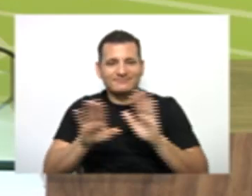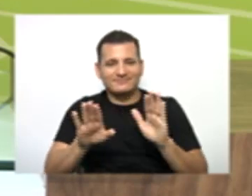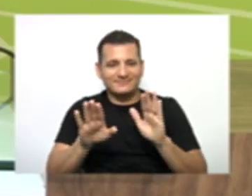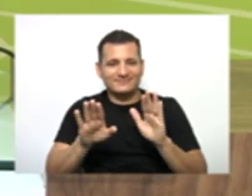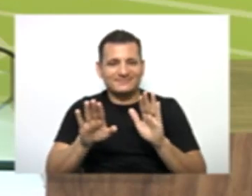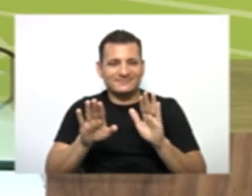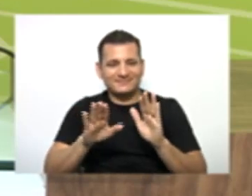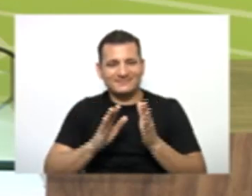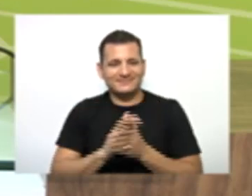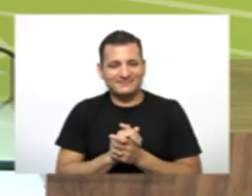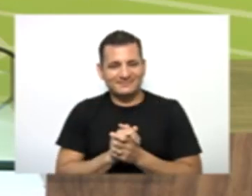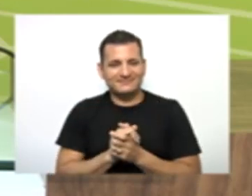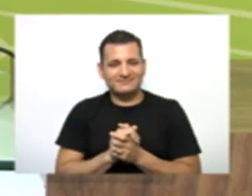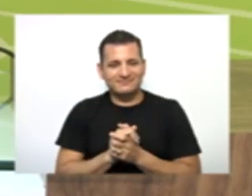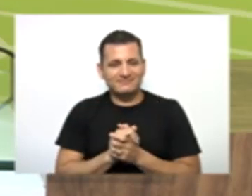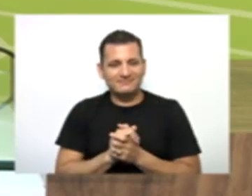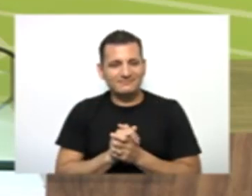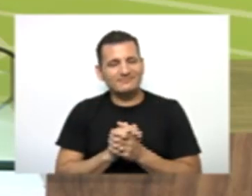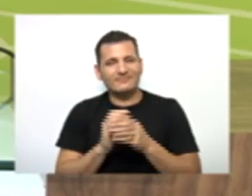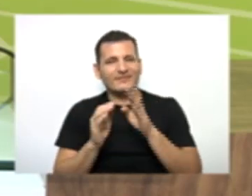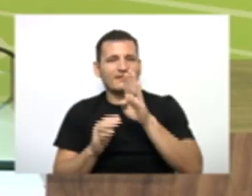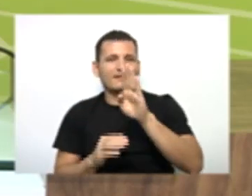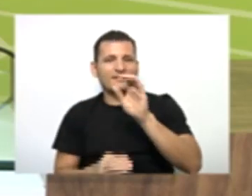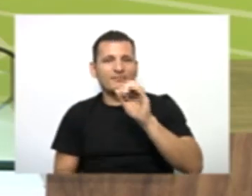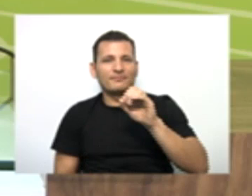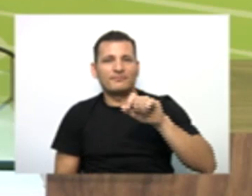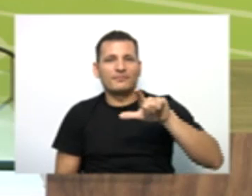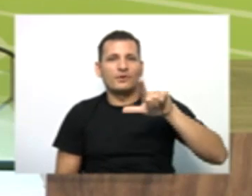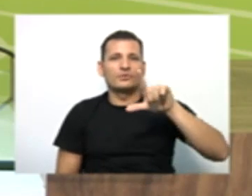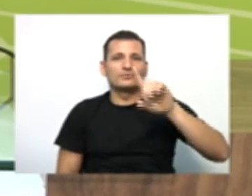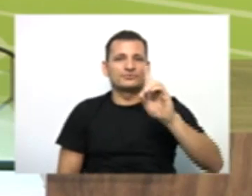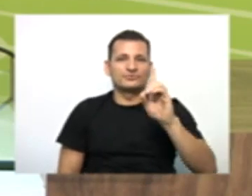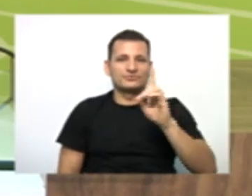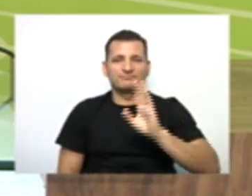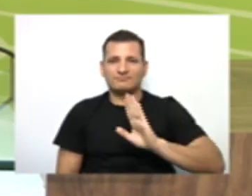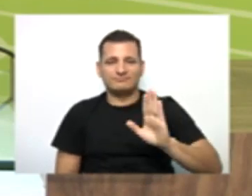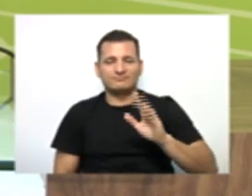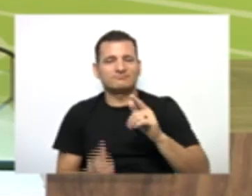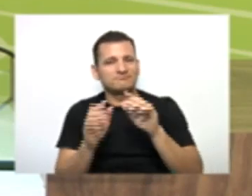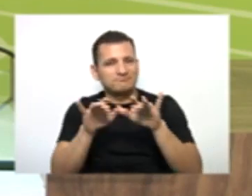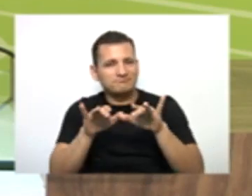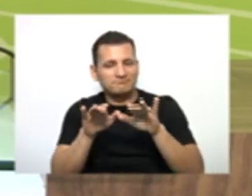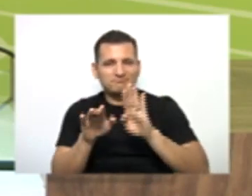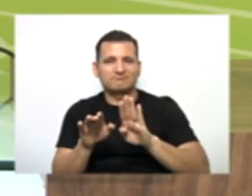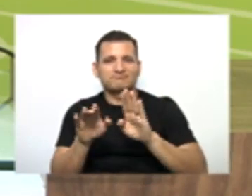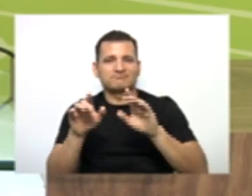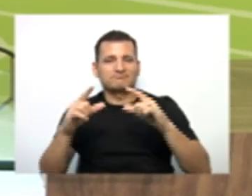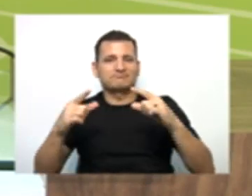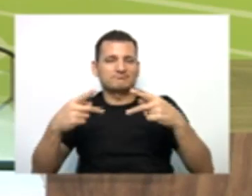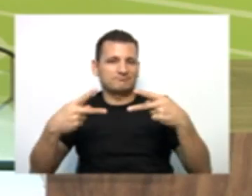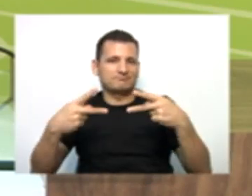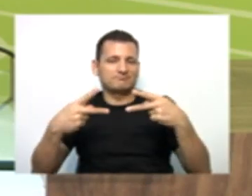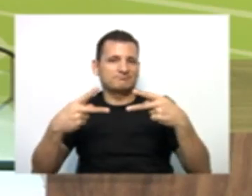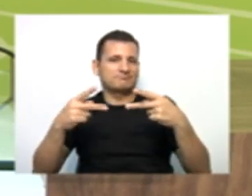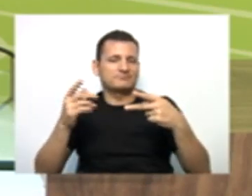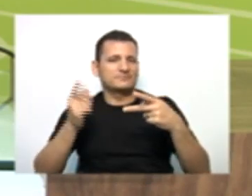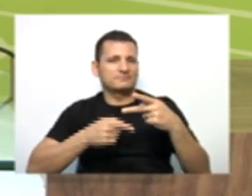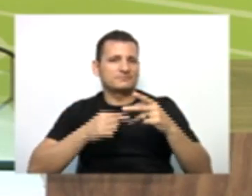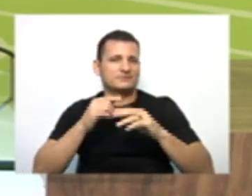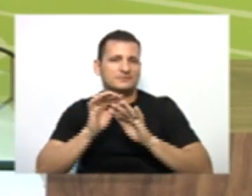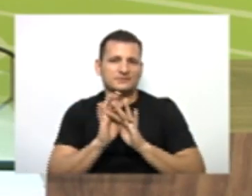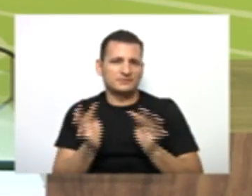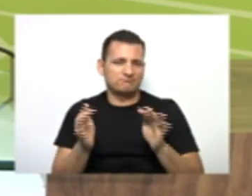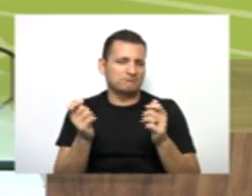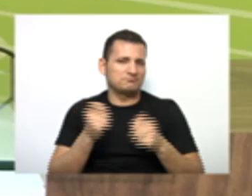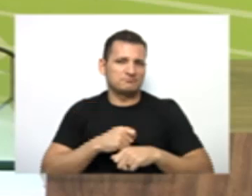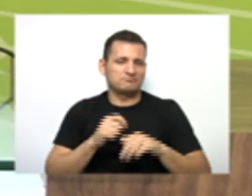negrita também. Né? É de bold, eu acho que é negrito, bold. Né? Bold. Então eu escrevo o B também faz a mesma coisa, é bem mais simples, dá para escrever